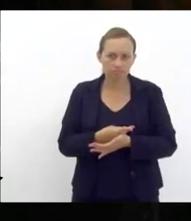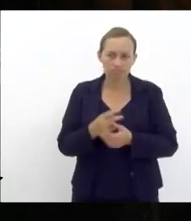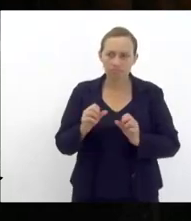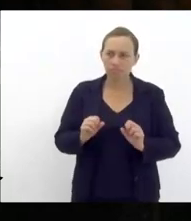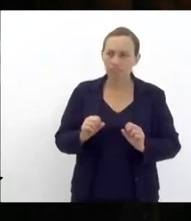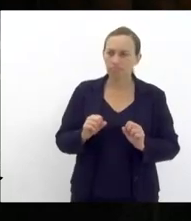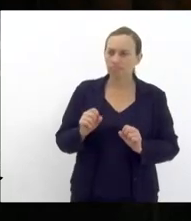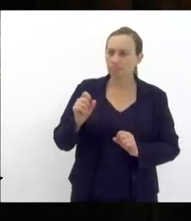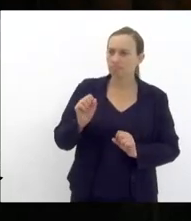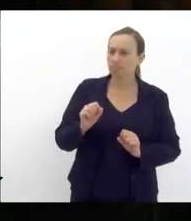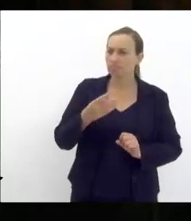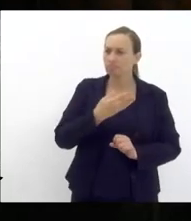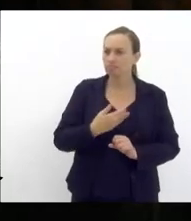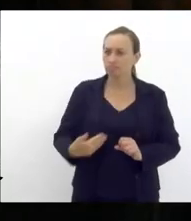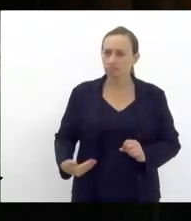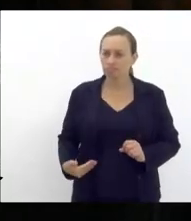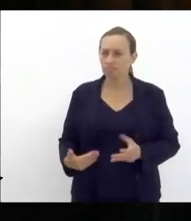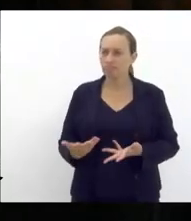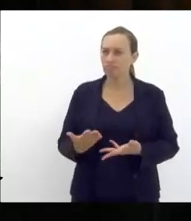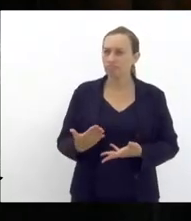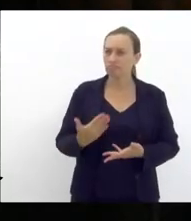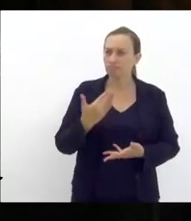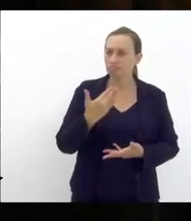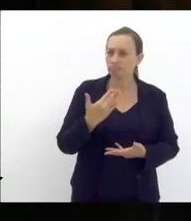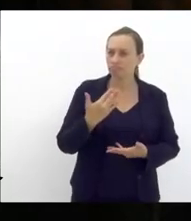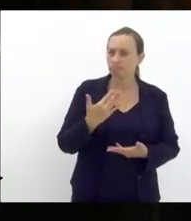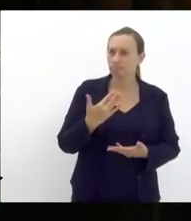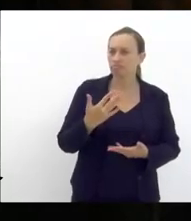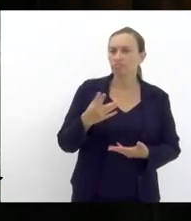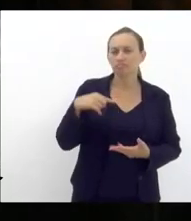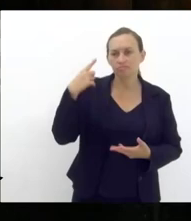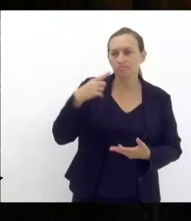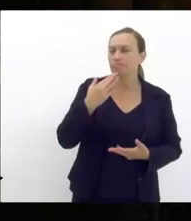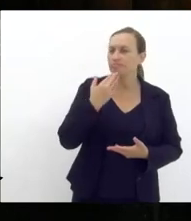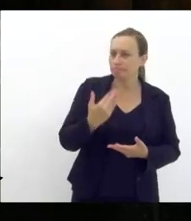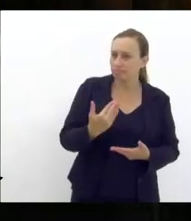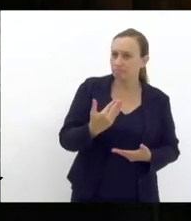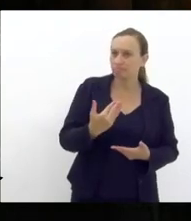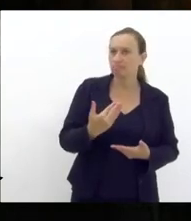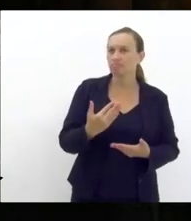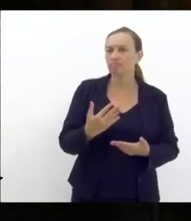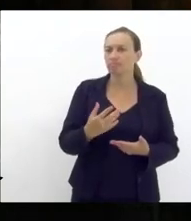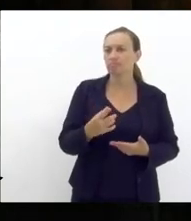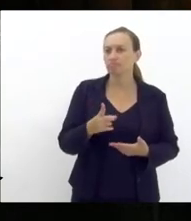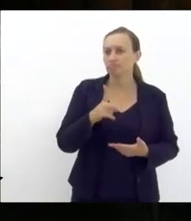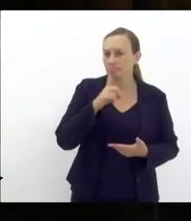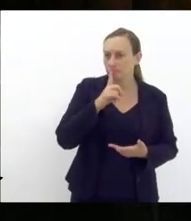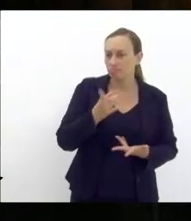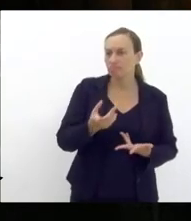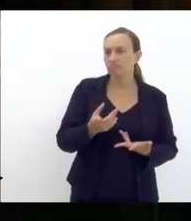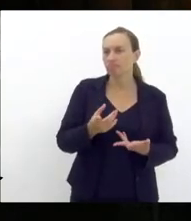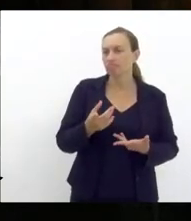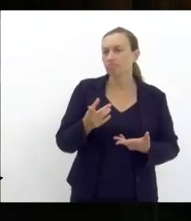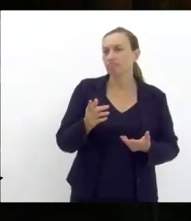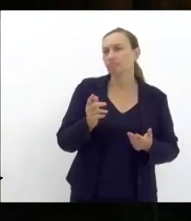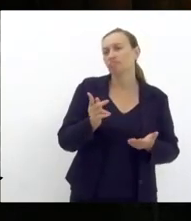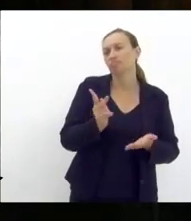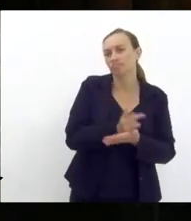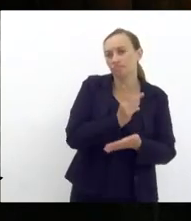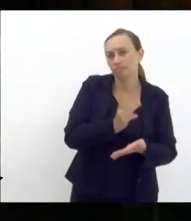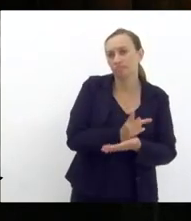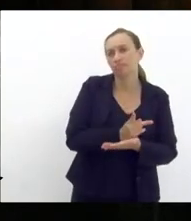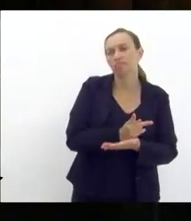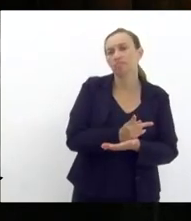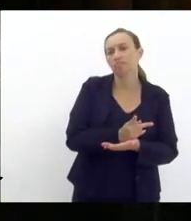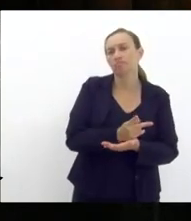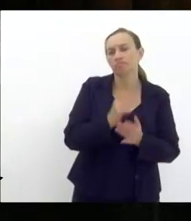do governador inclusive entrou com um pedido de nulidade da delação devido a possíveis irregularidades da